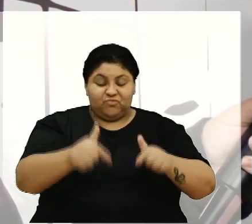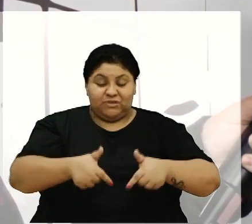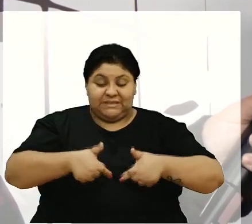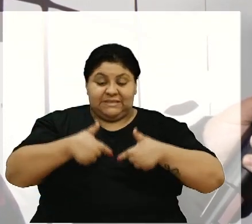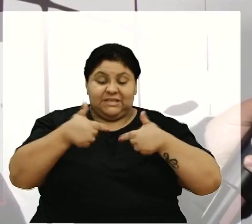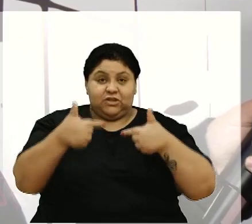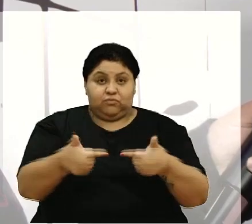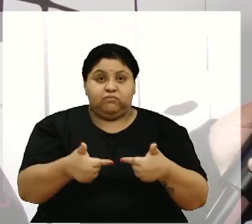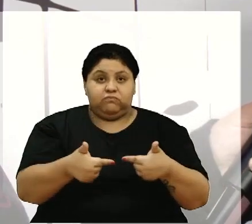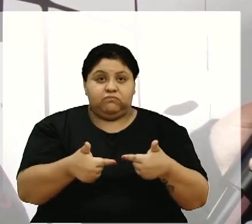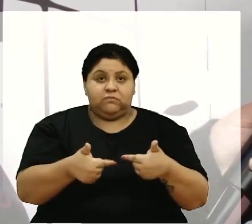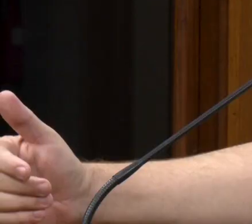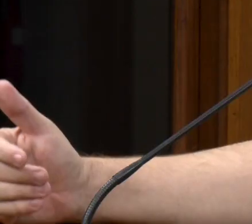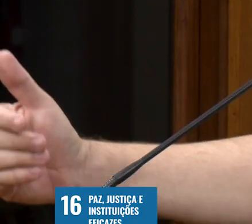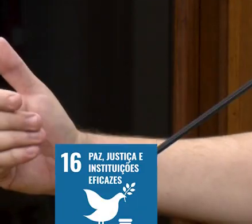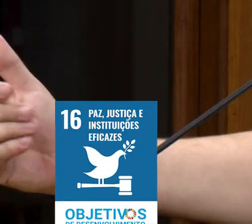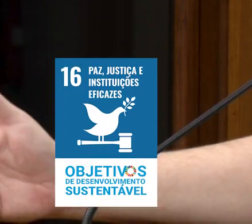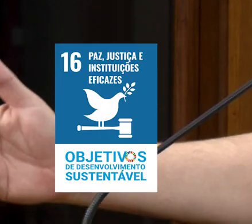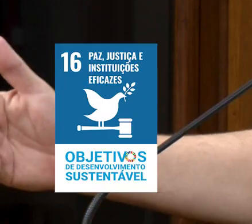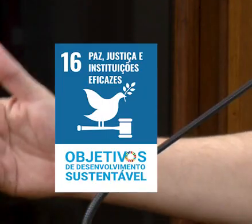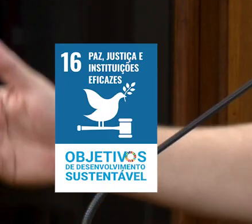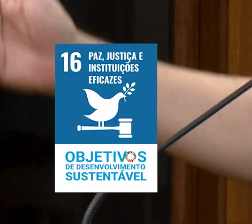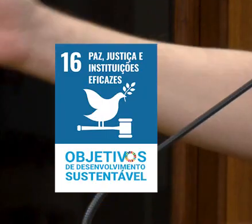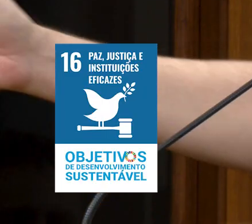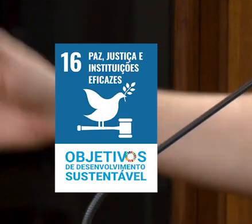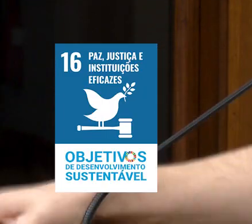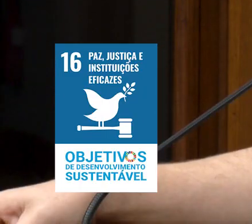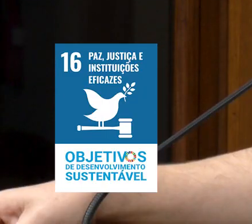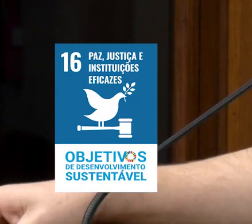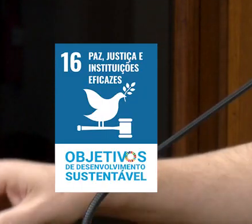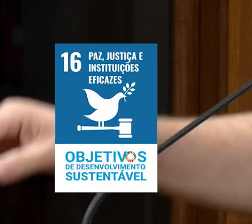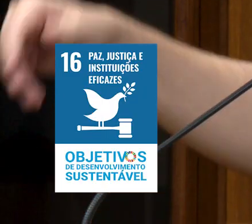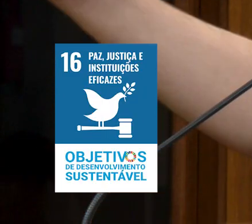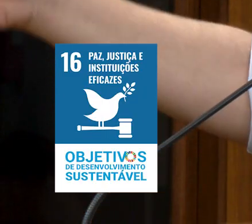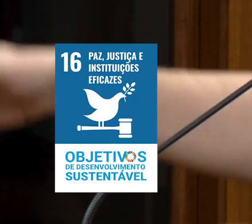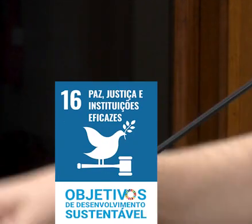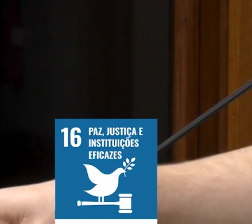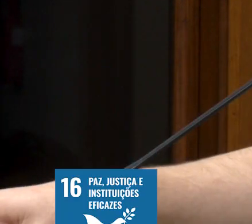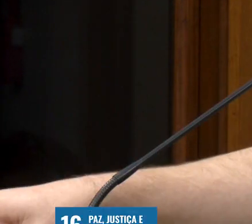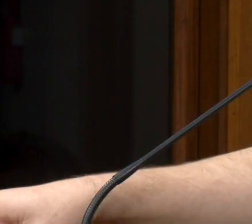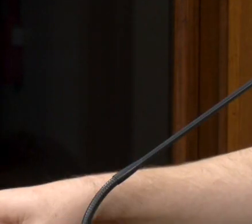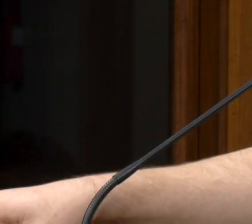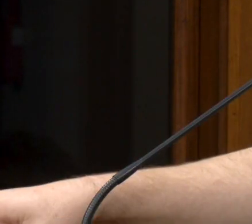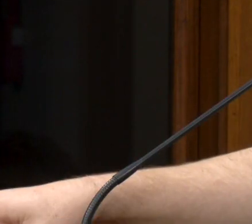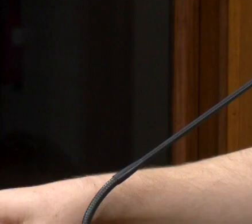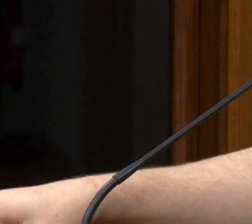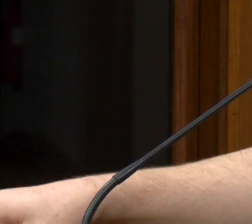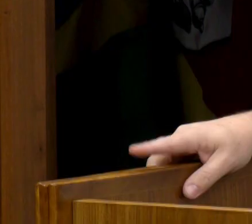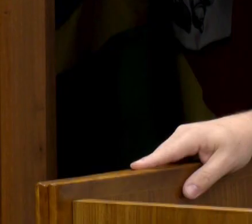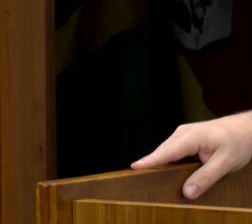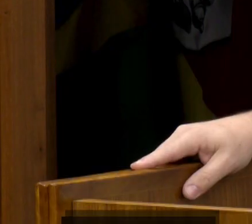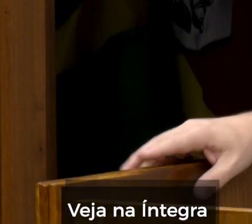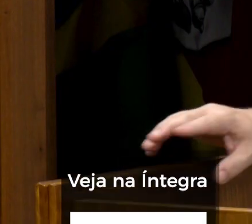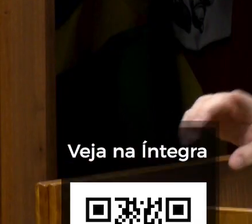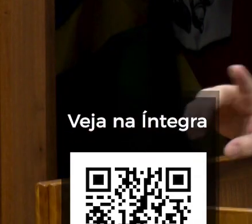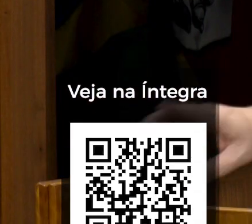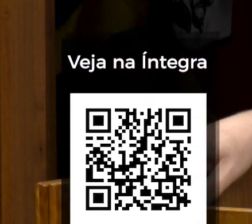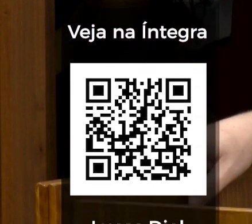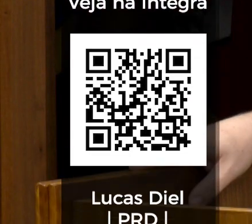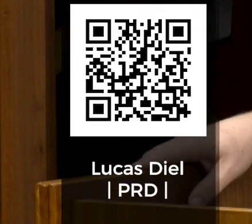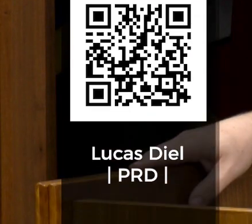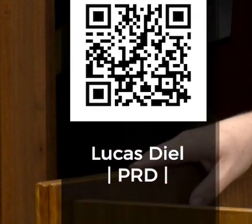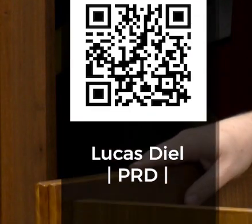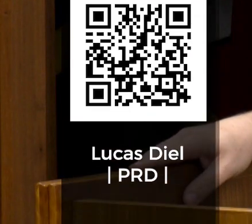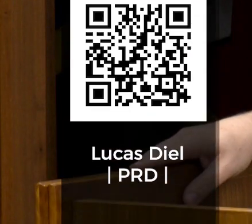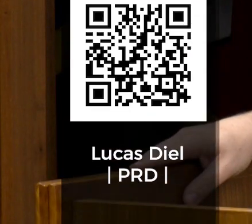atitudes enquanto ser humano. O vereador Lucas Gil agradeceu a ajuda que o Estado está recebendo de diversos locais do país e destacou que